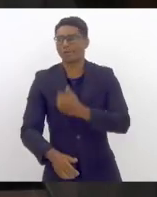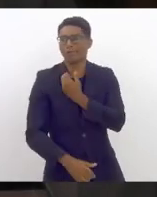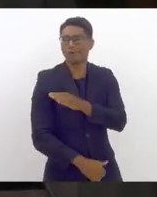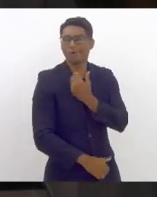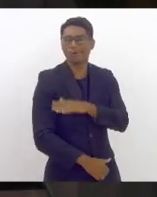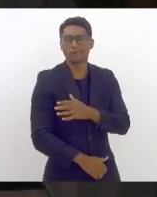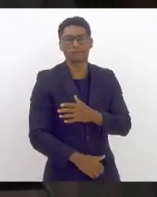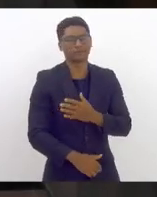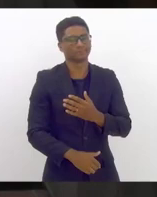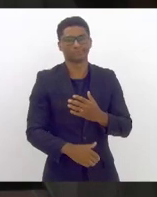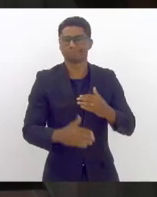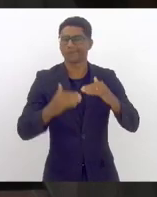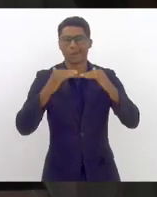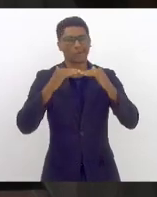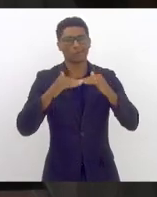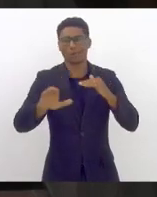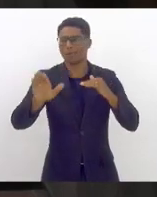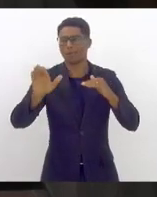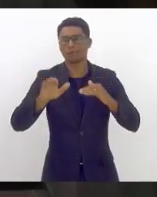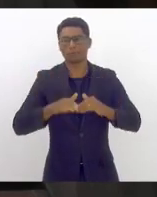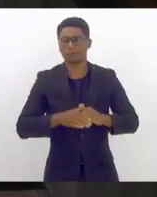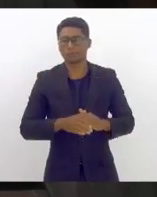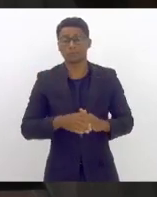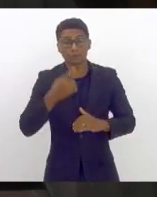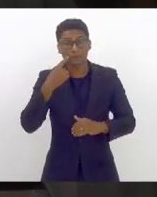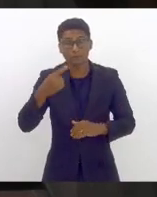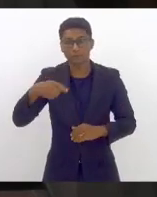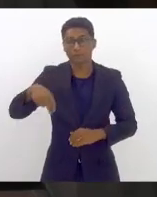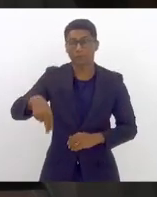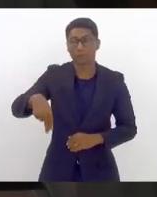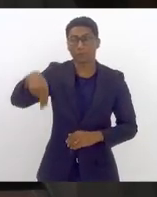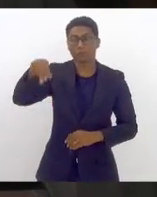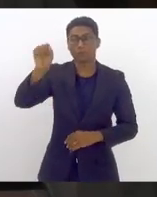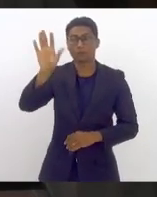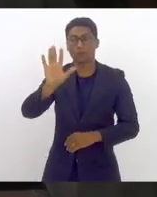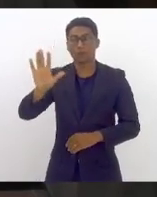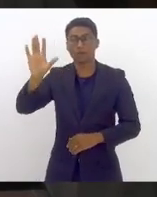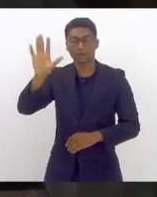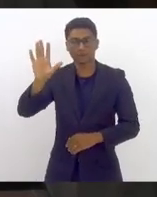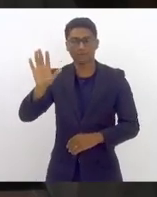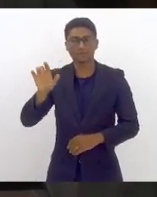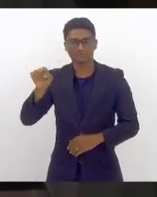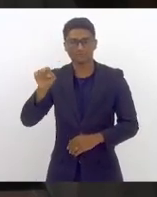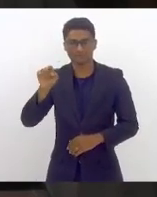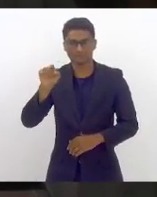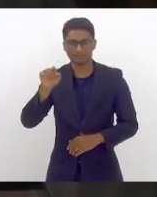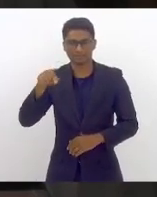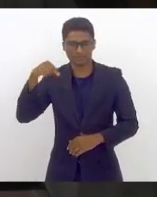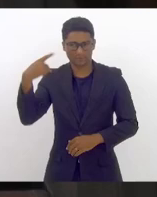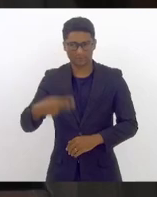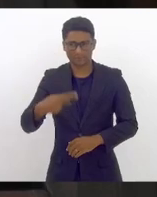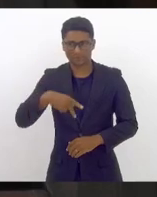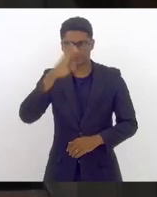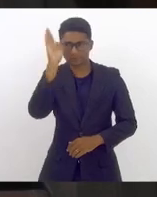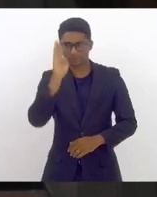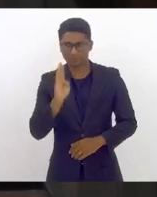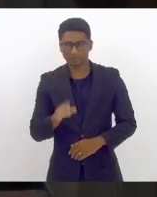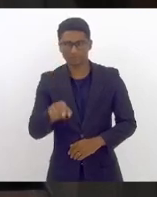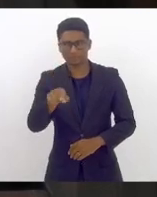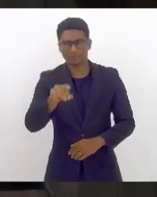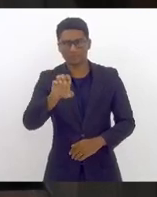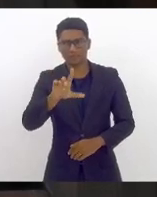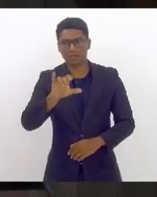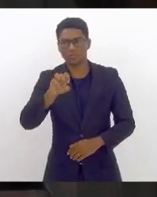ouviu, em relação ao Nordeste brasileiro, de onde o Eliomar Coelho é